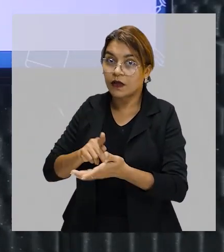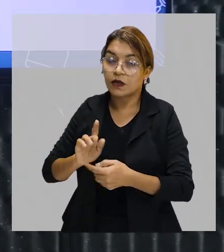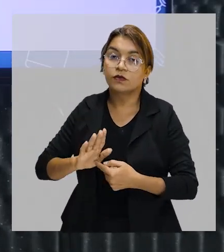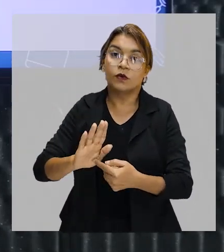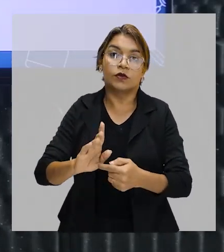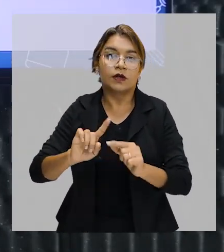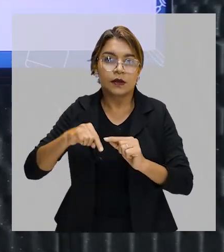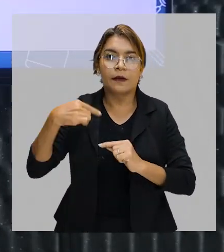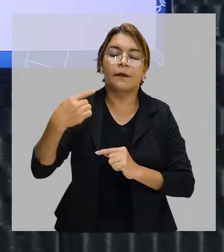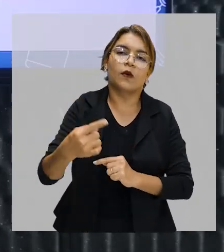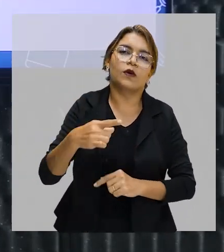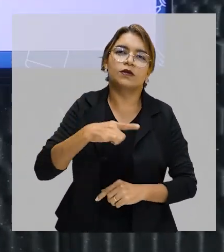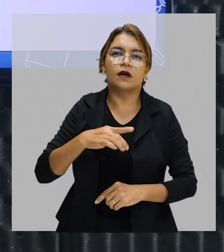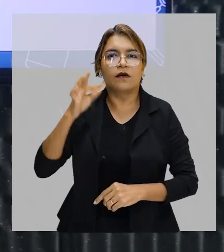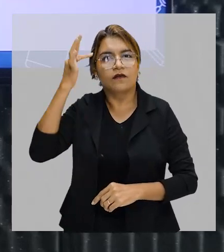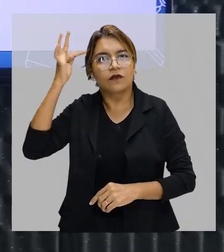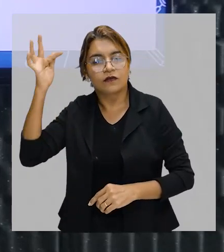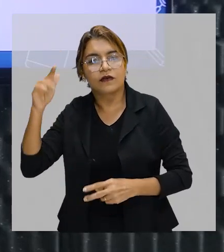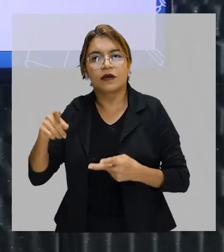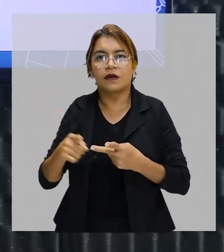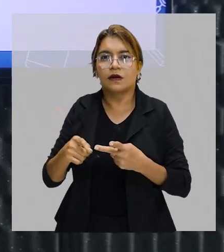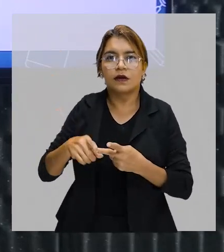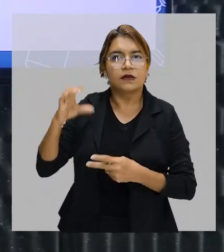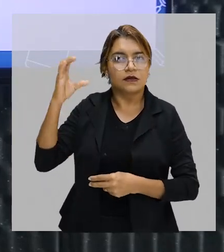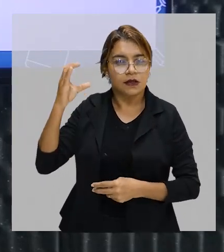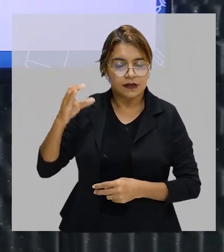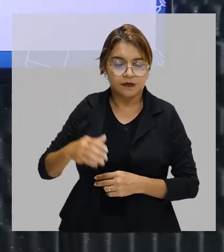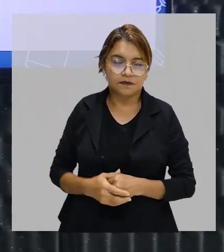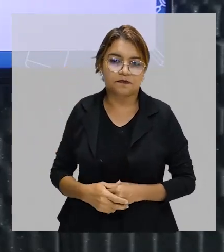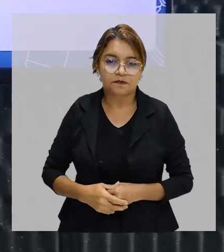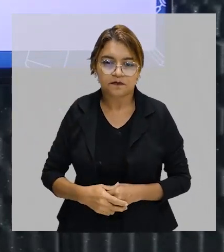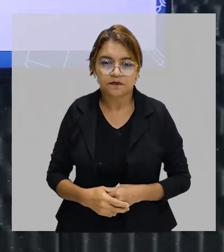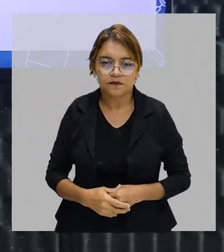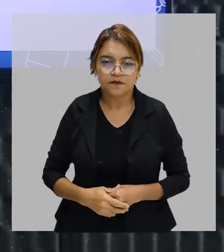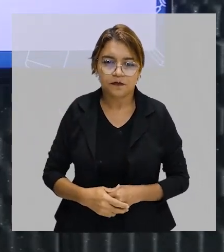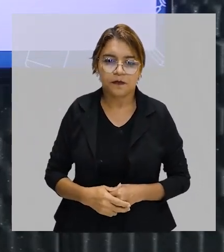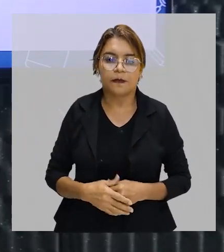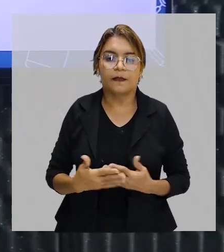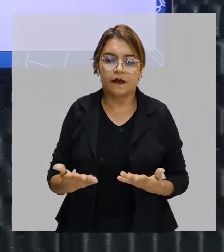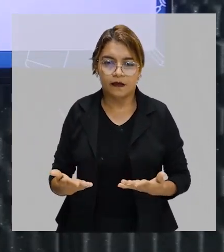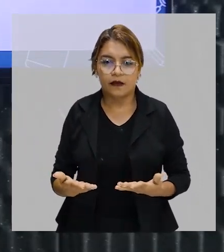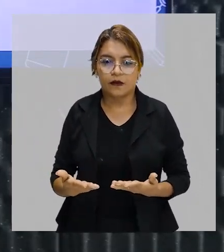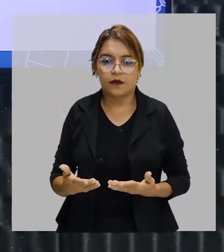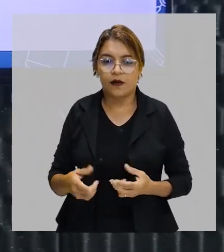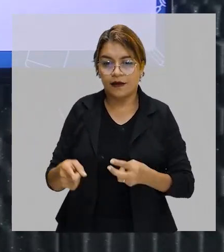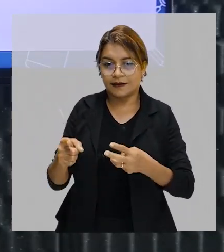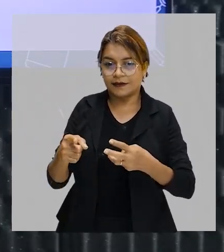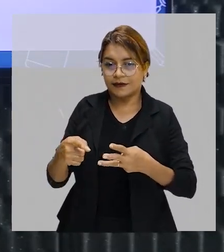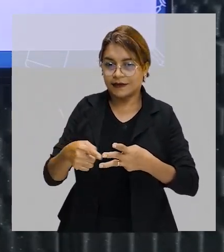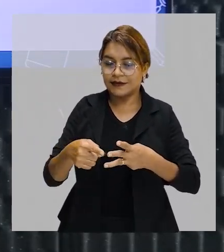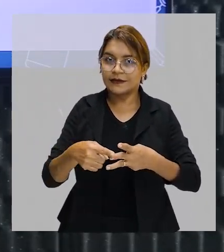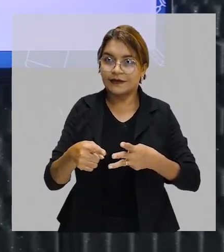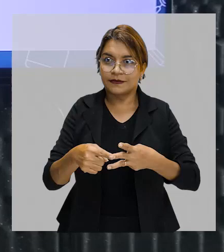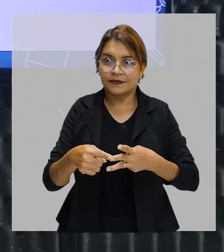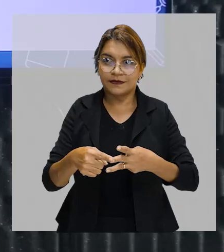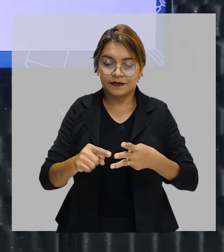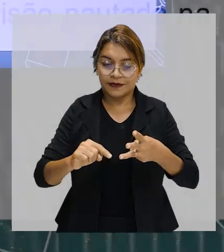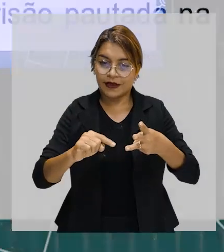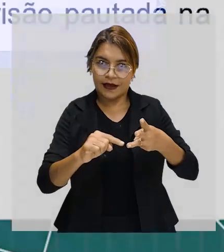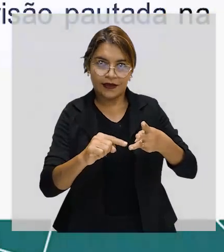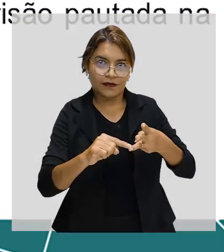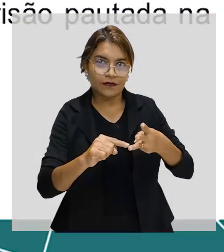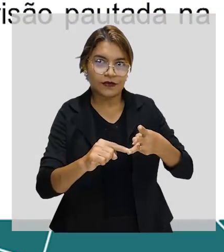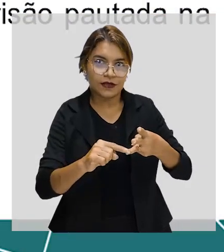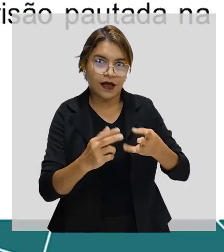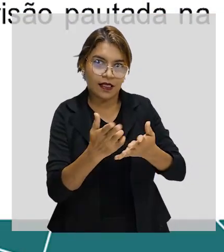depois delas que veio a filosofia e a ciência. E é por falar em filosofia e ciência, a gente vai para a segunda fase agora. Ou seja, lá no teu